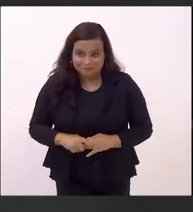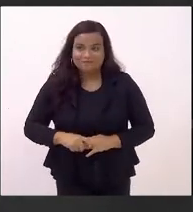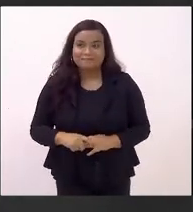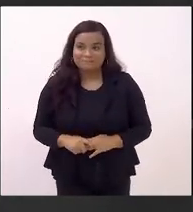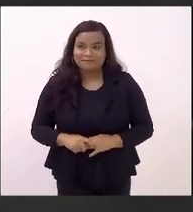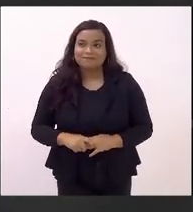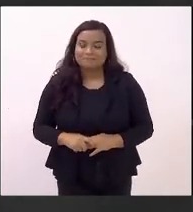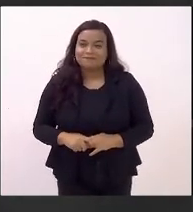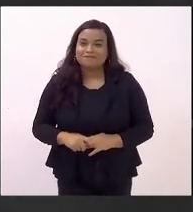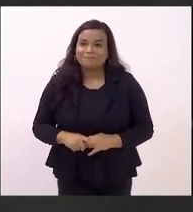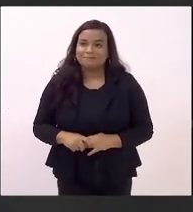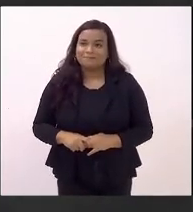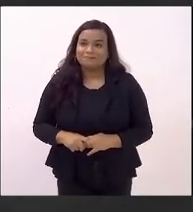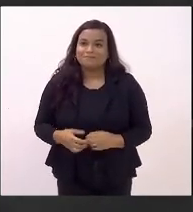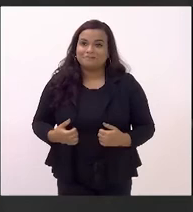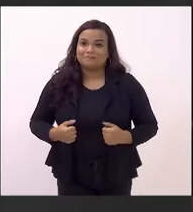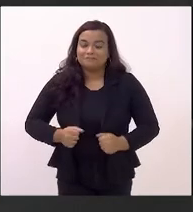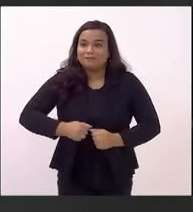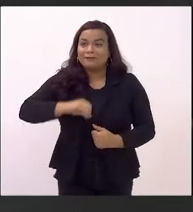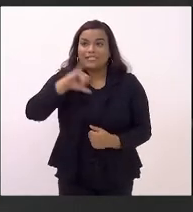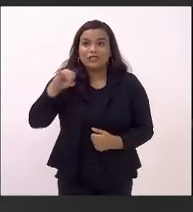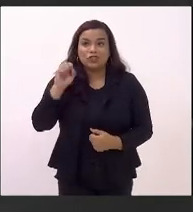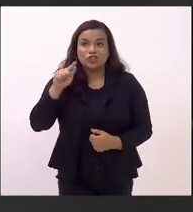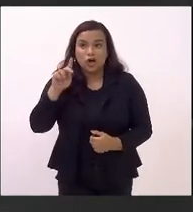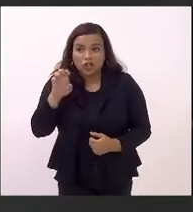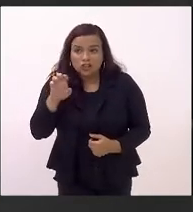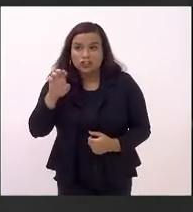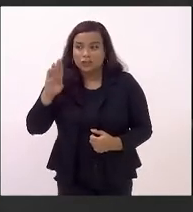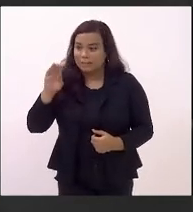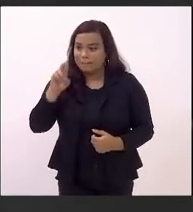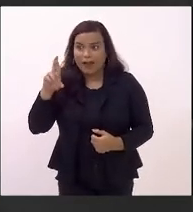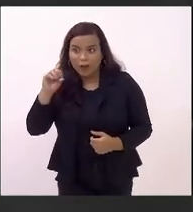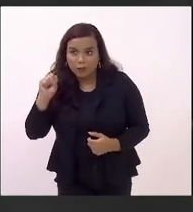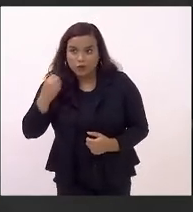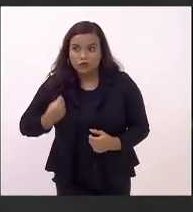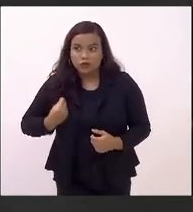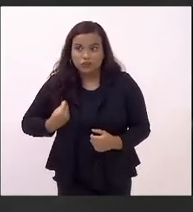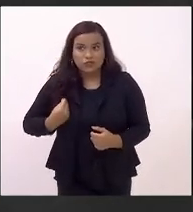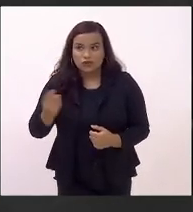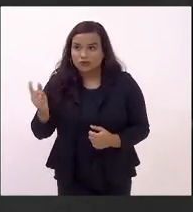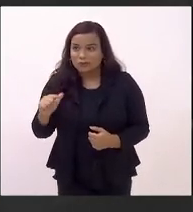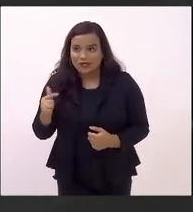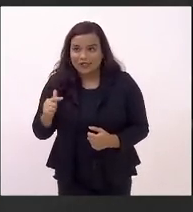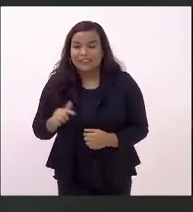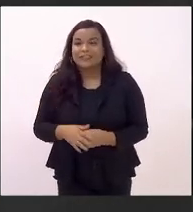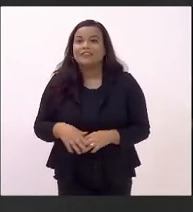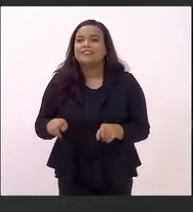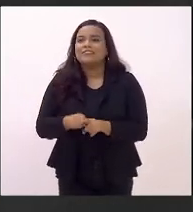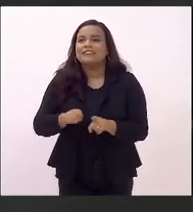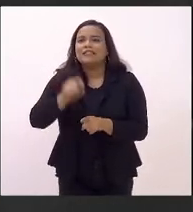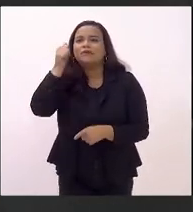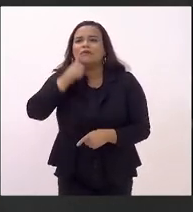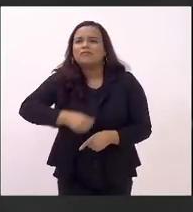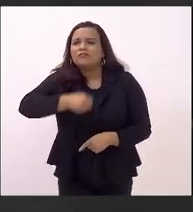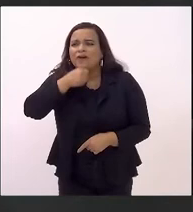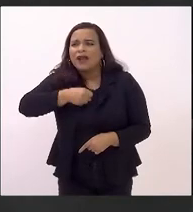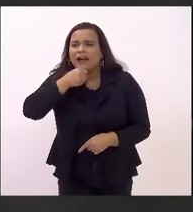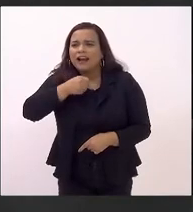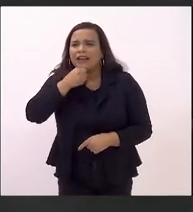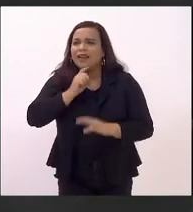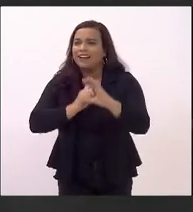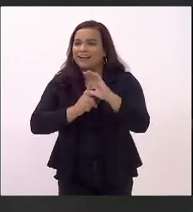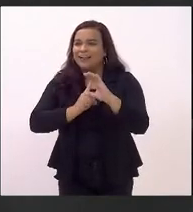O Jorge Barros, que não está aqui entre nós. E uma velha comunista, Maitê